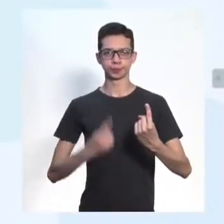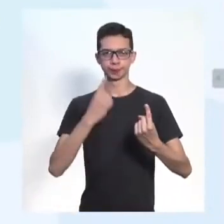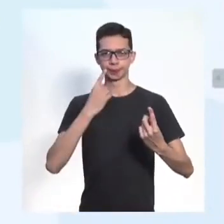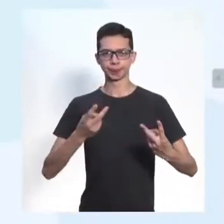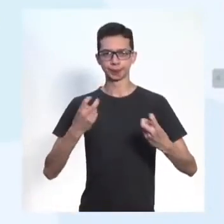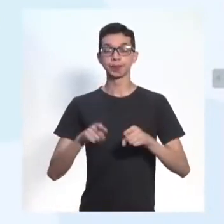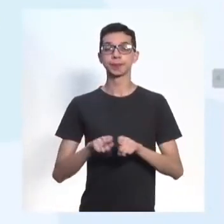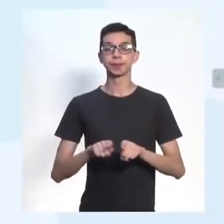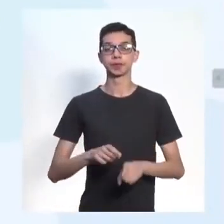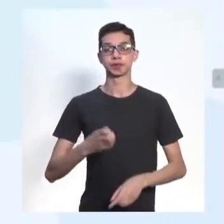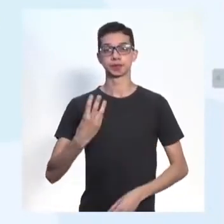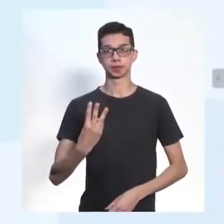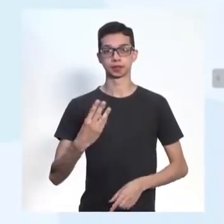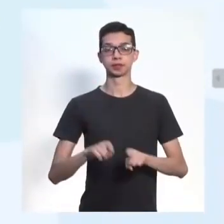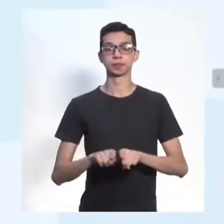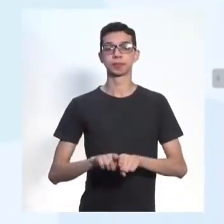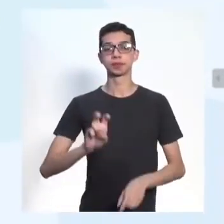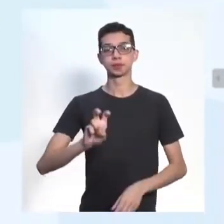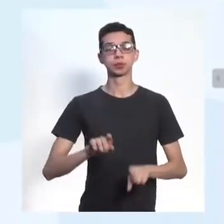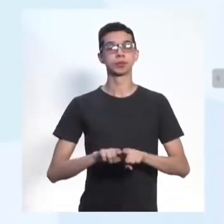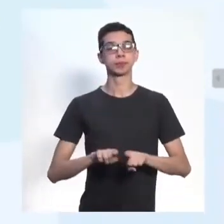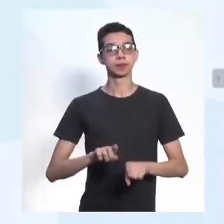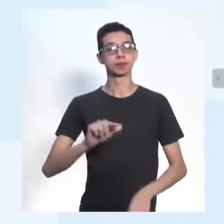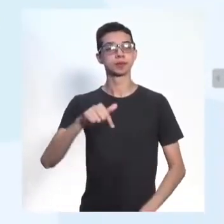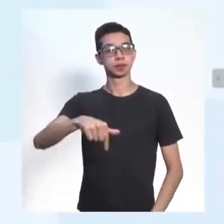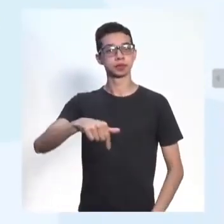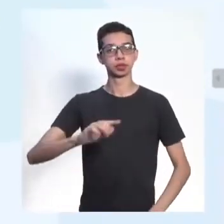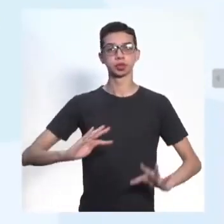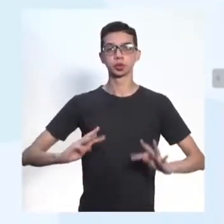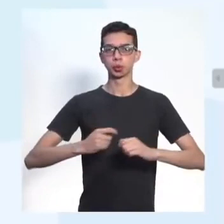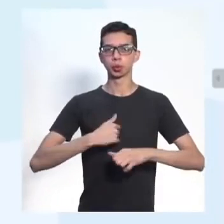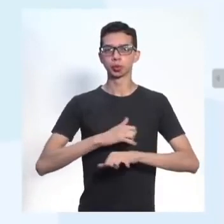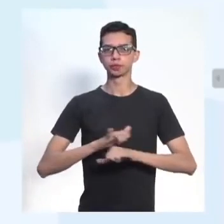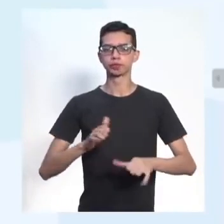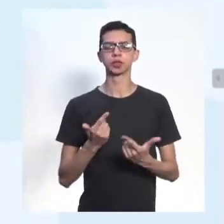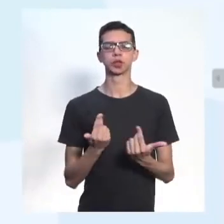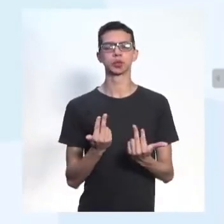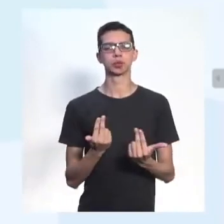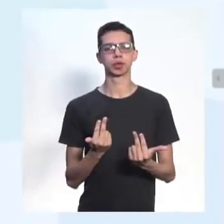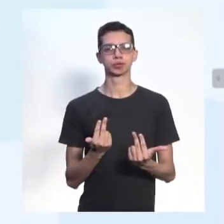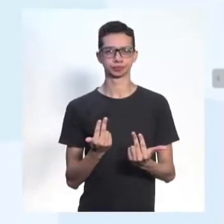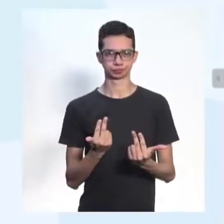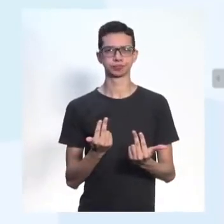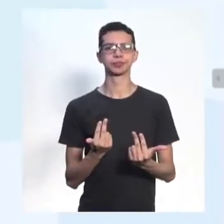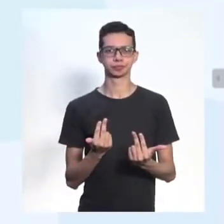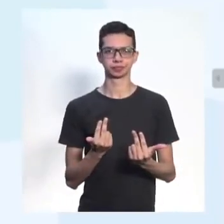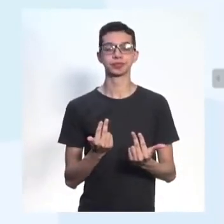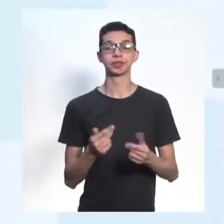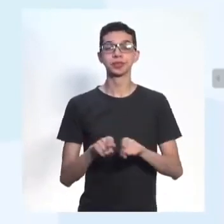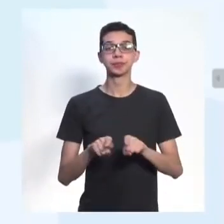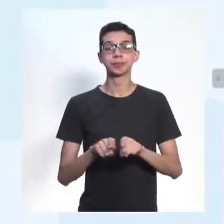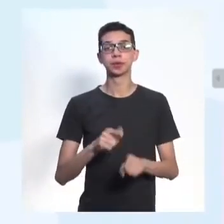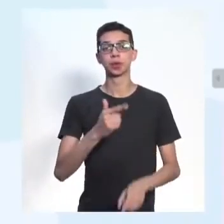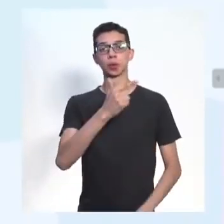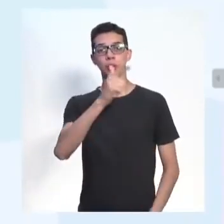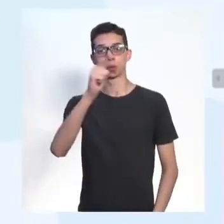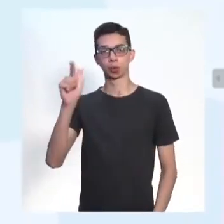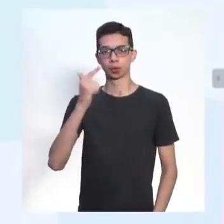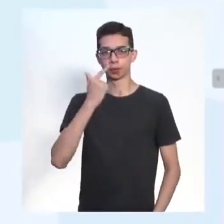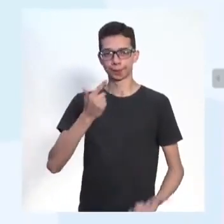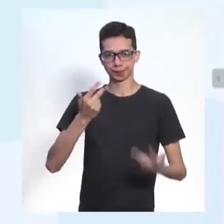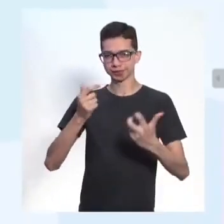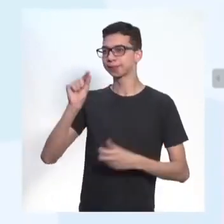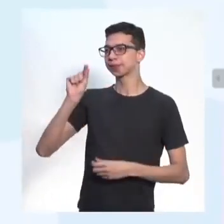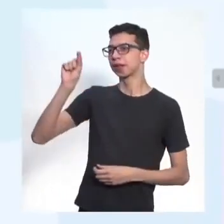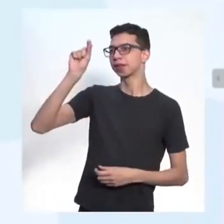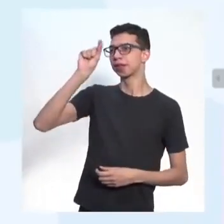3, o 5 e o 7, eu posso afirmar que todos eles têm a mesma medida. A mesma coisa acontece para os outros, né, Ale? Então,